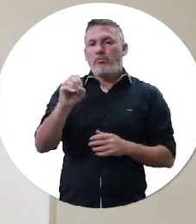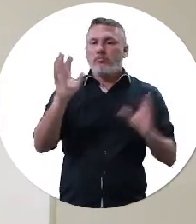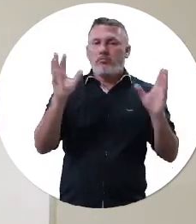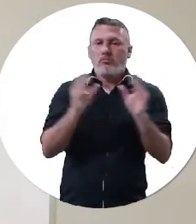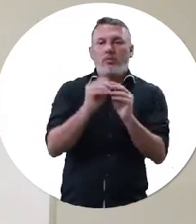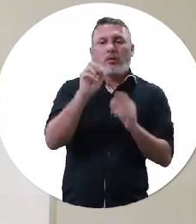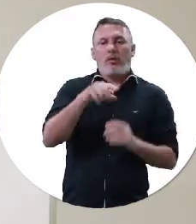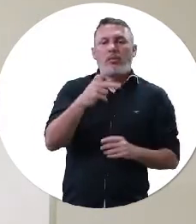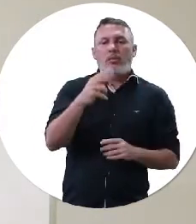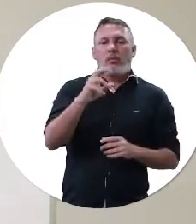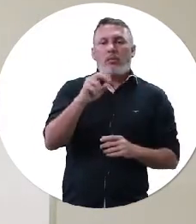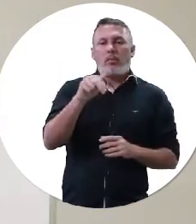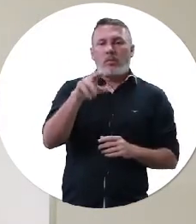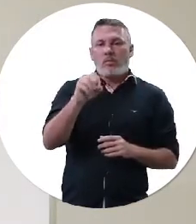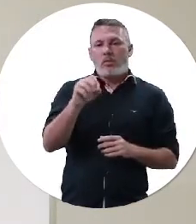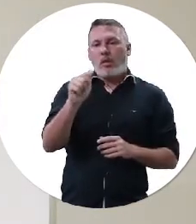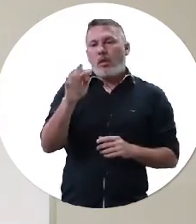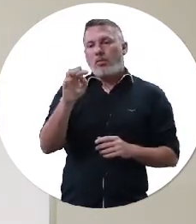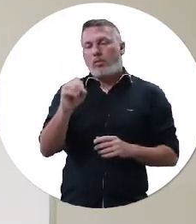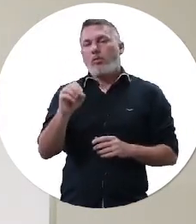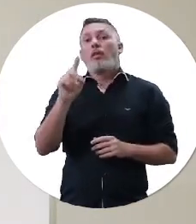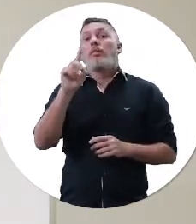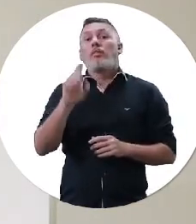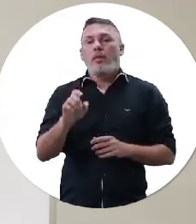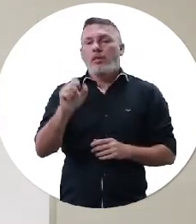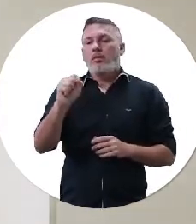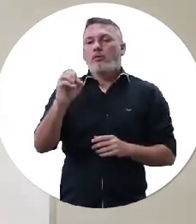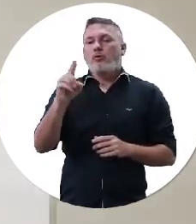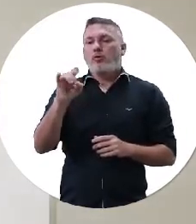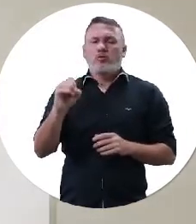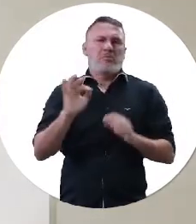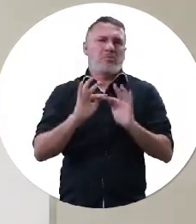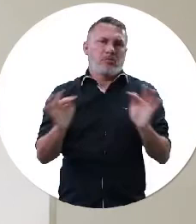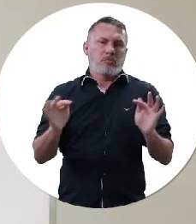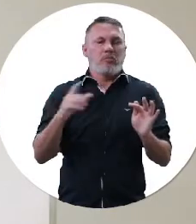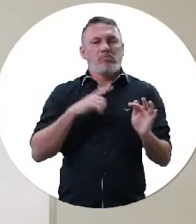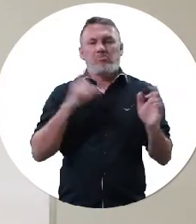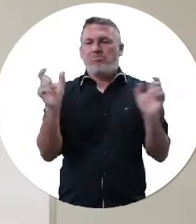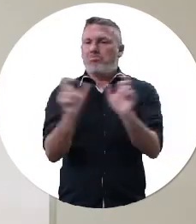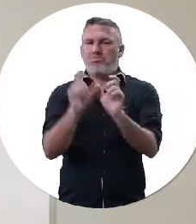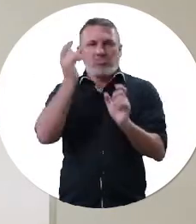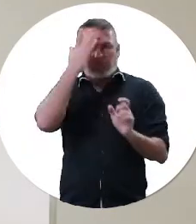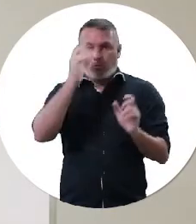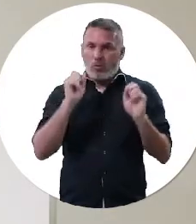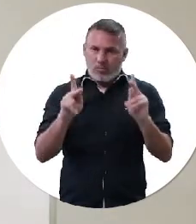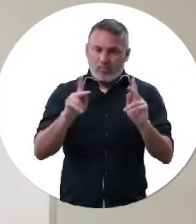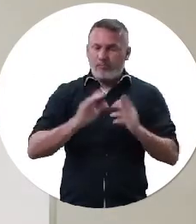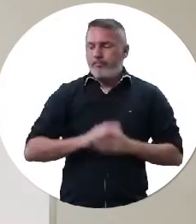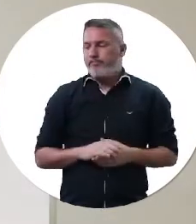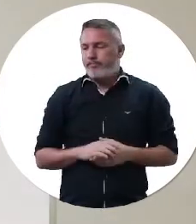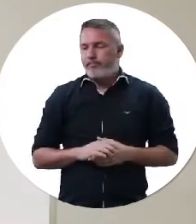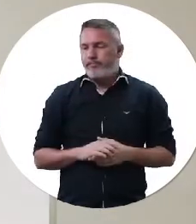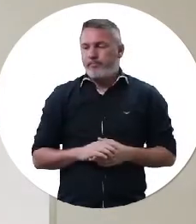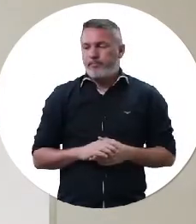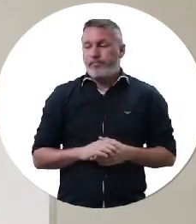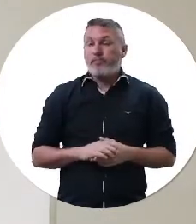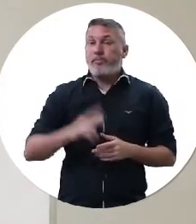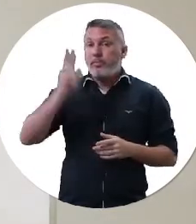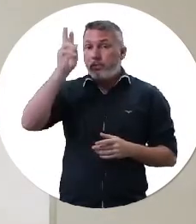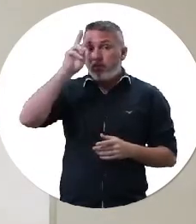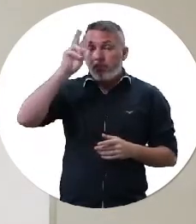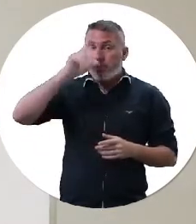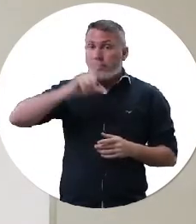Ok? Levando em consideração que o mais importante é justamente a estrutura. Então vamos lá. Prefixos de